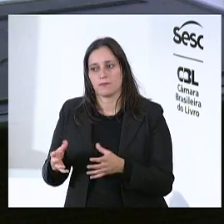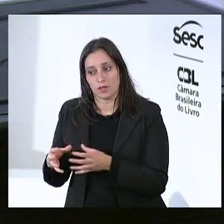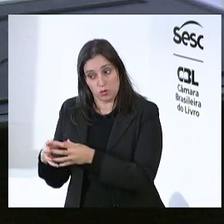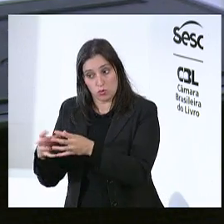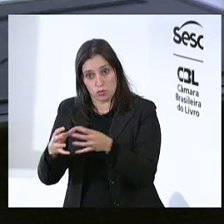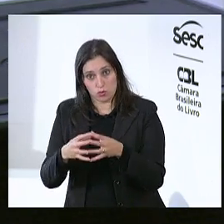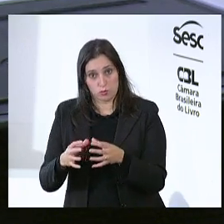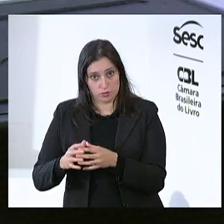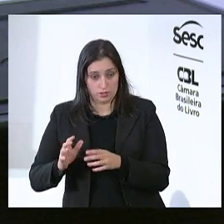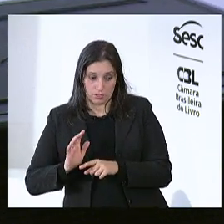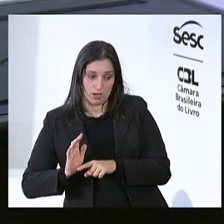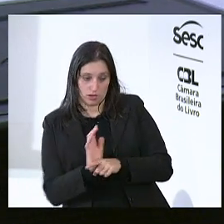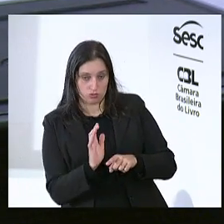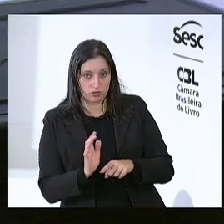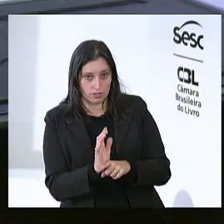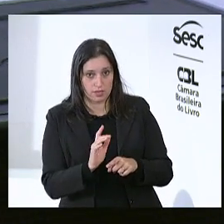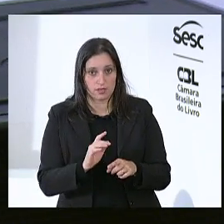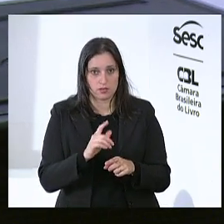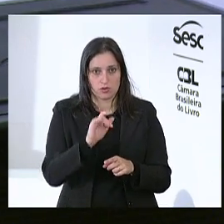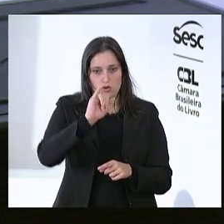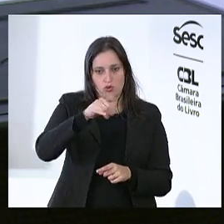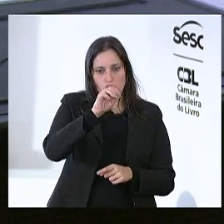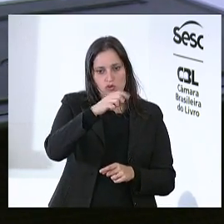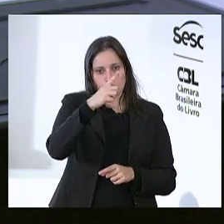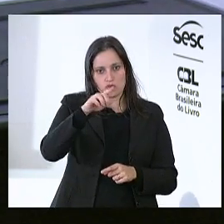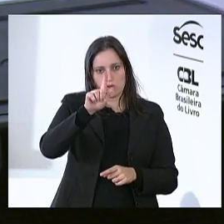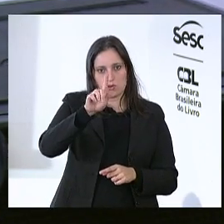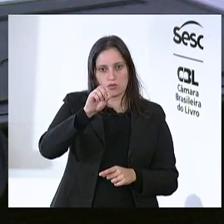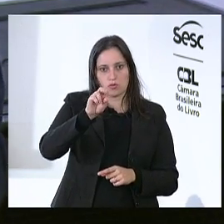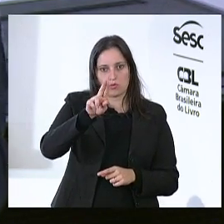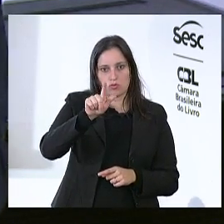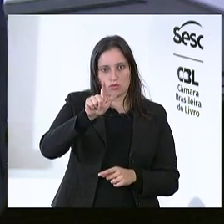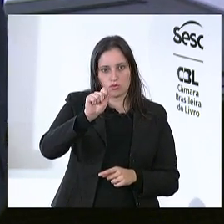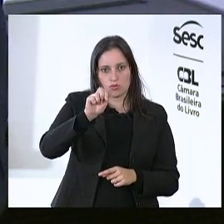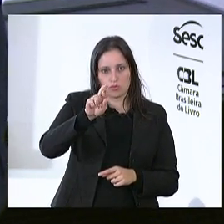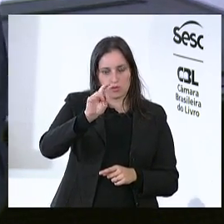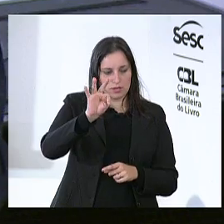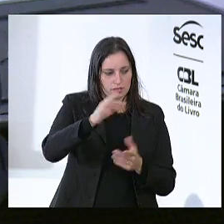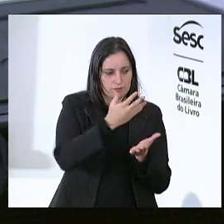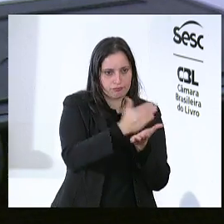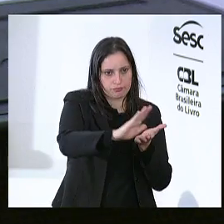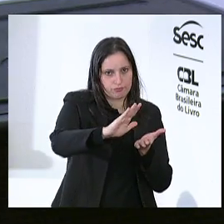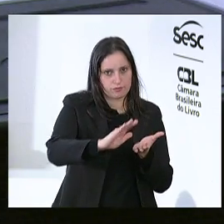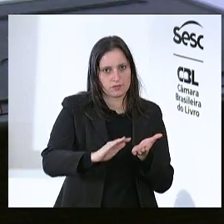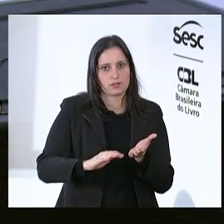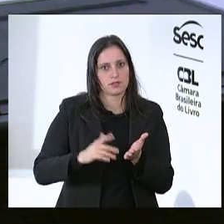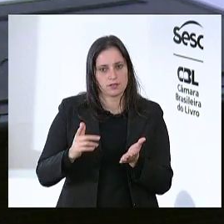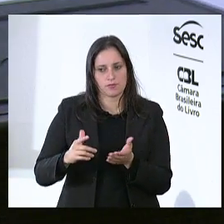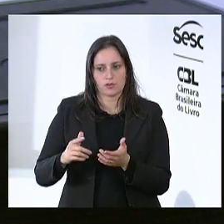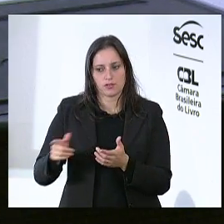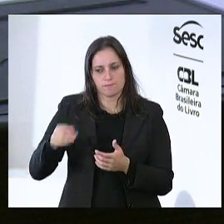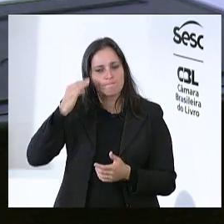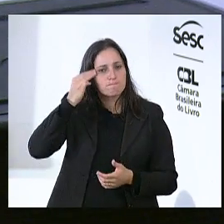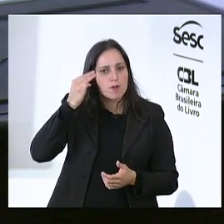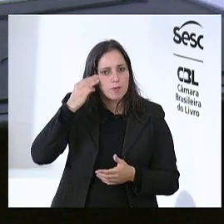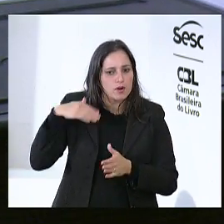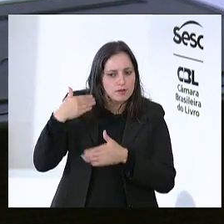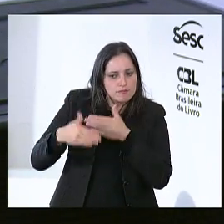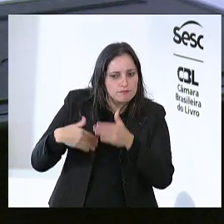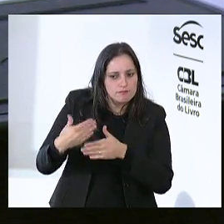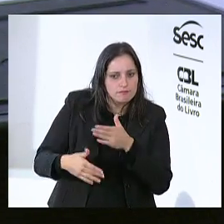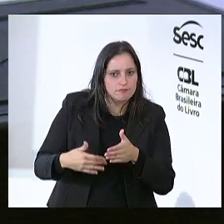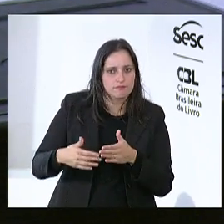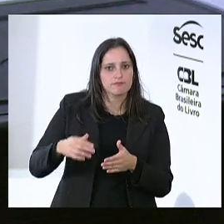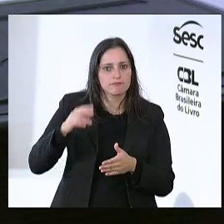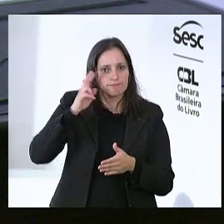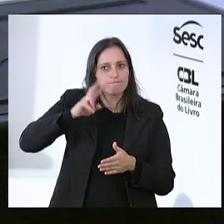ajudaram a derrubar o João Goulart, em grande parte depois reconstruíram uma memória do regime, uma memória crítica, né?